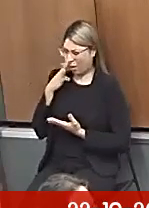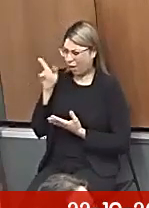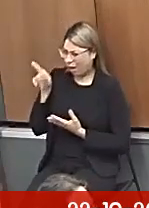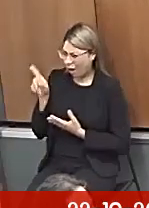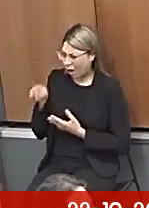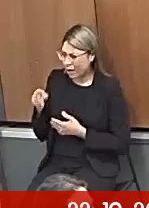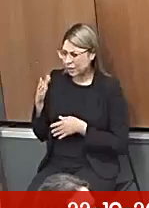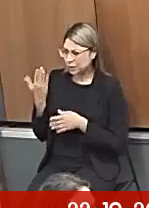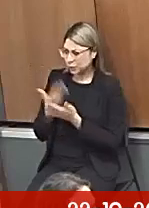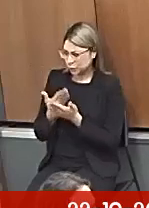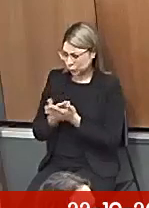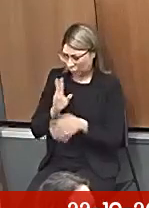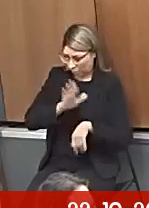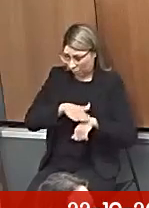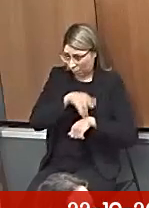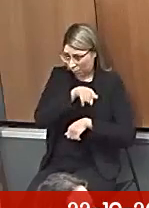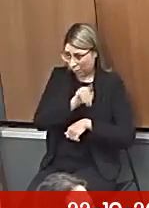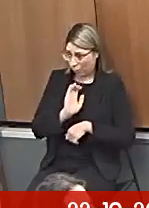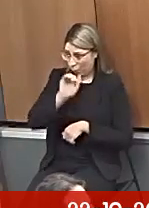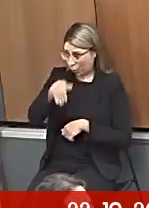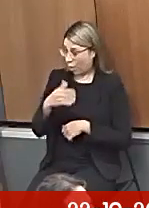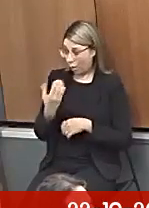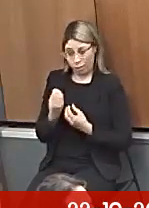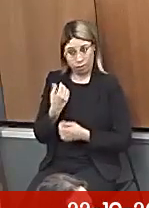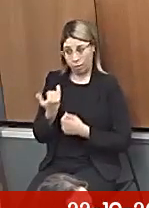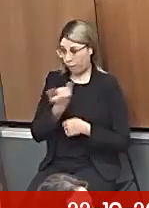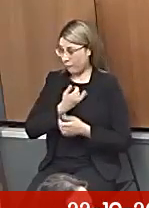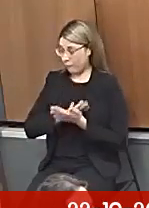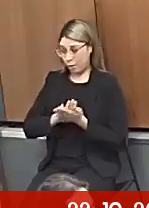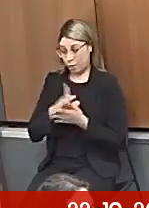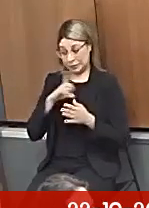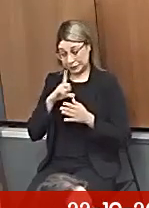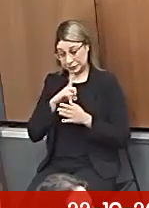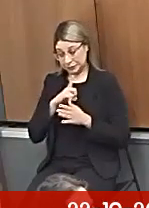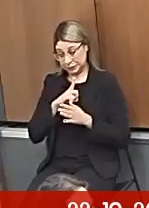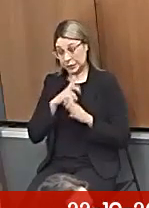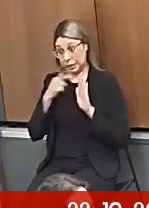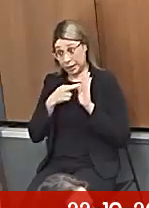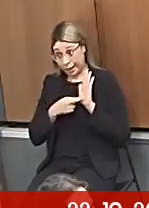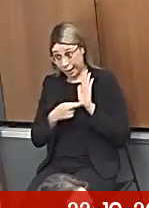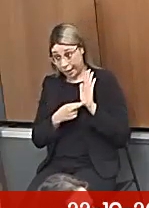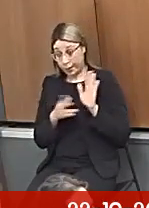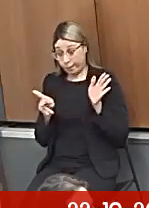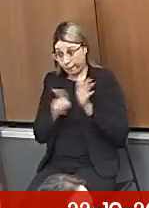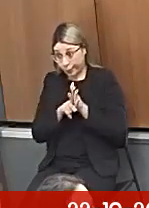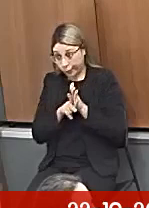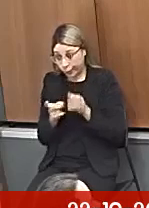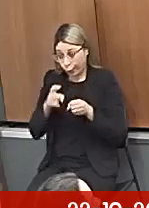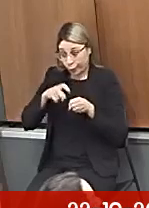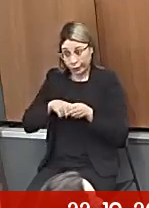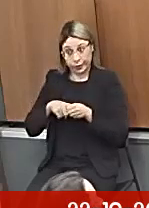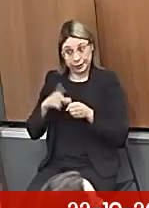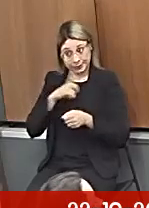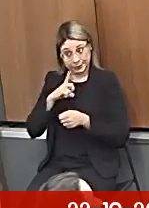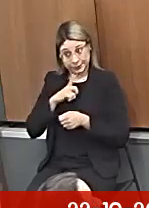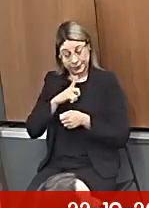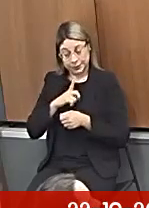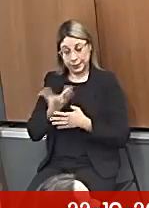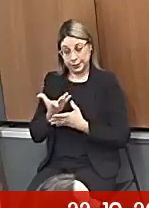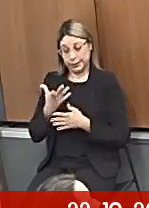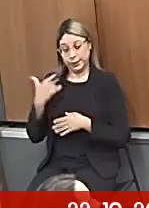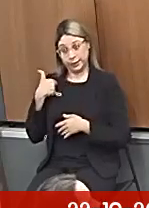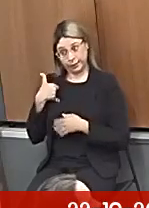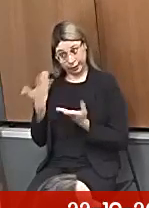própria escola que pulou ele não teve o cuidado de me falar que tinha uma cláusula do convênio falando que tinha questão da idade. E ele